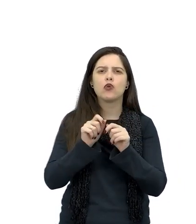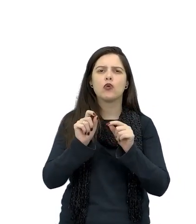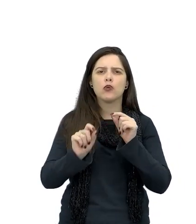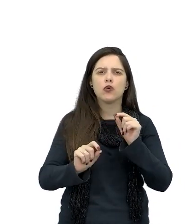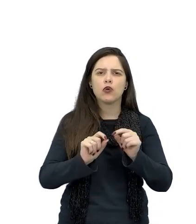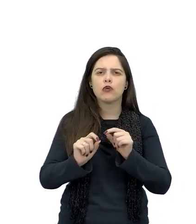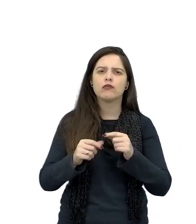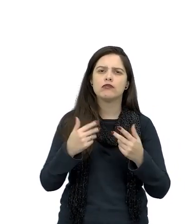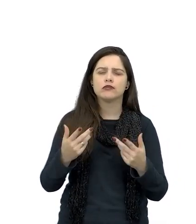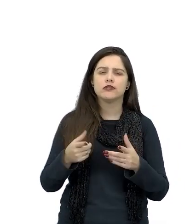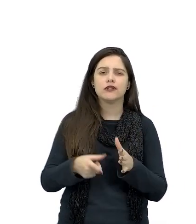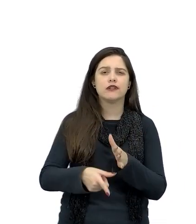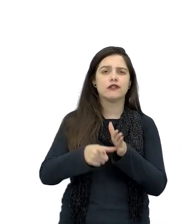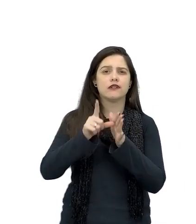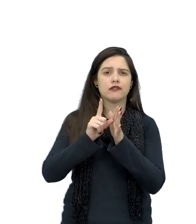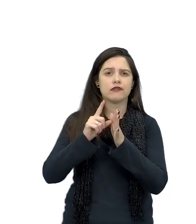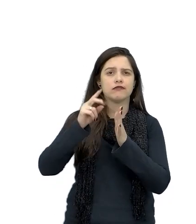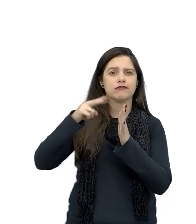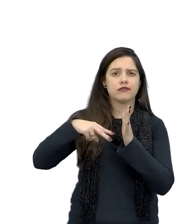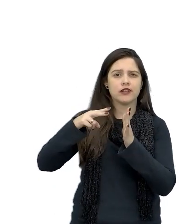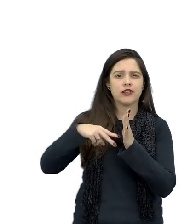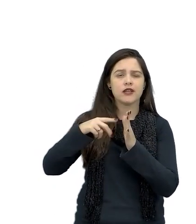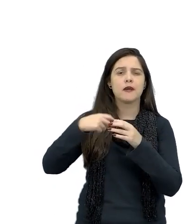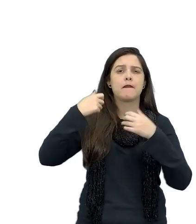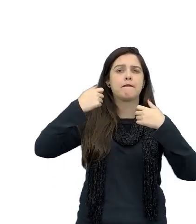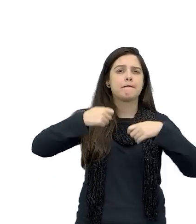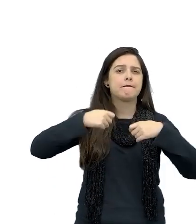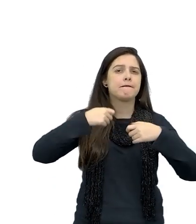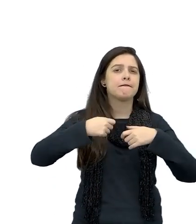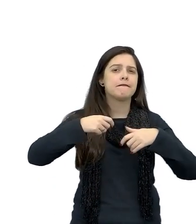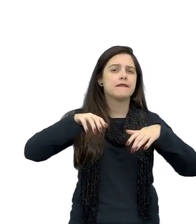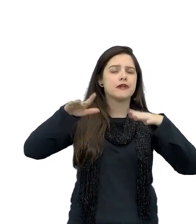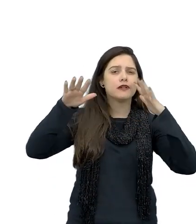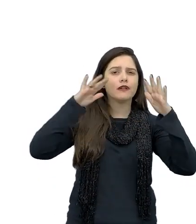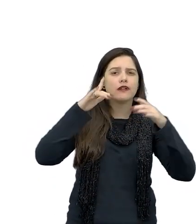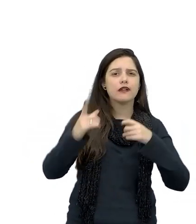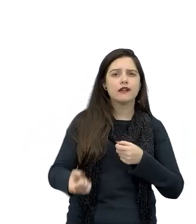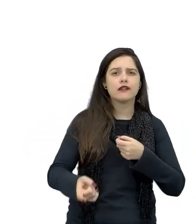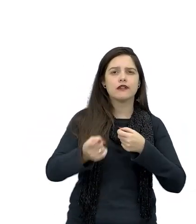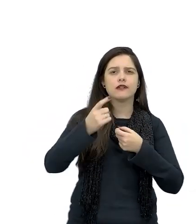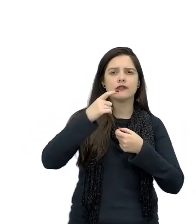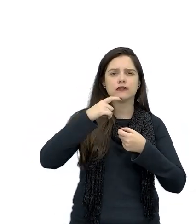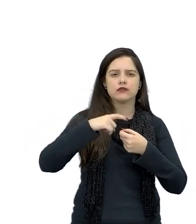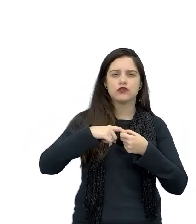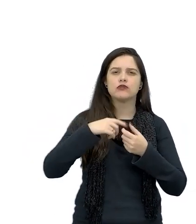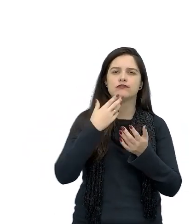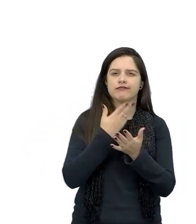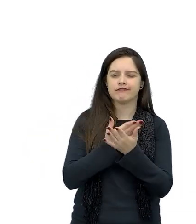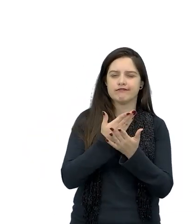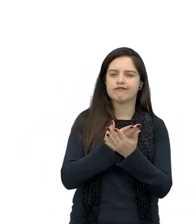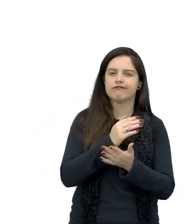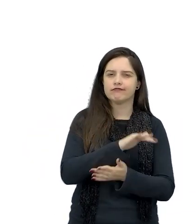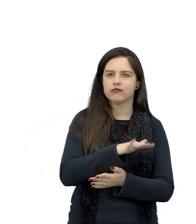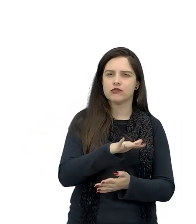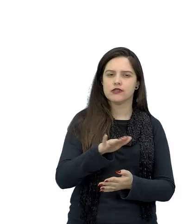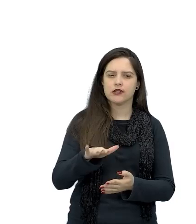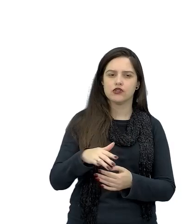nunca? Ambos revelam pontos que precisaremos retomar e ou aprofundar com os estudantes.